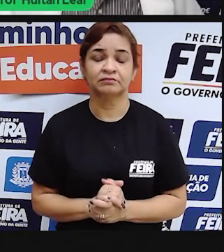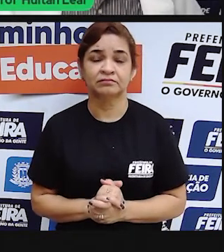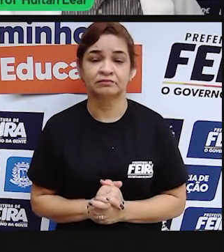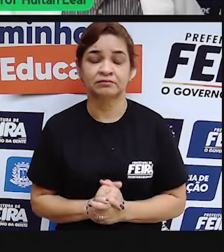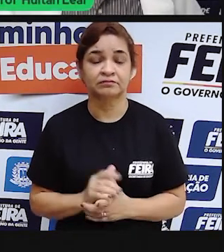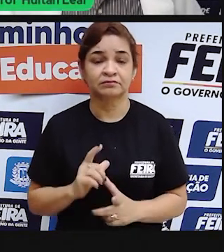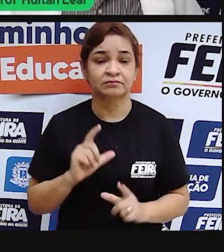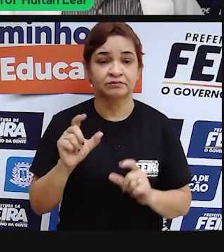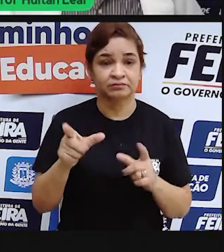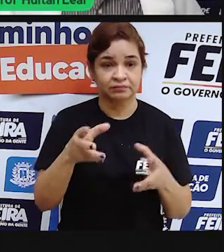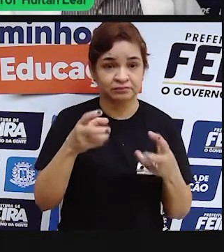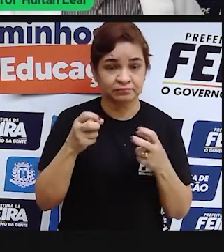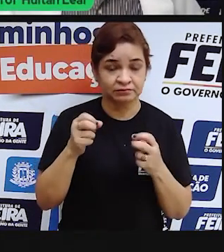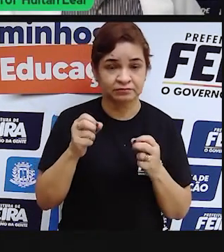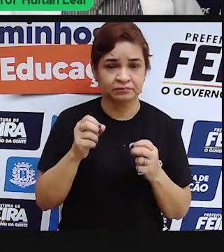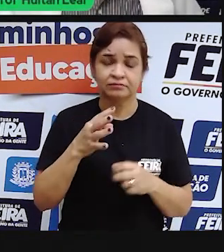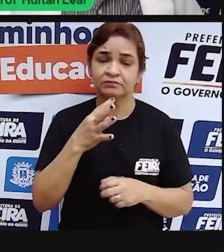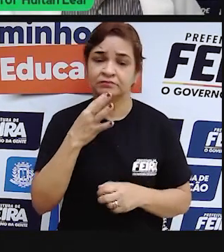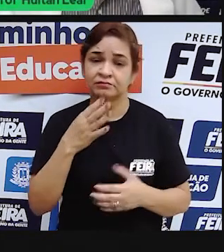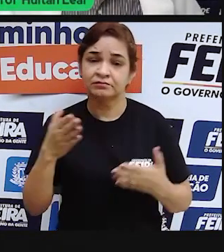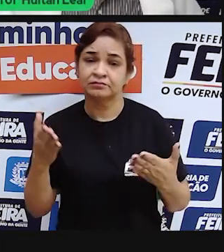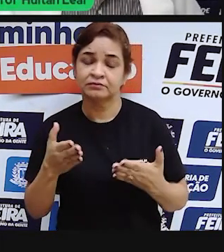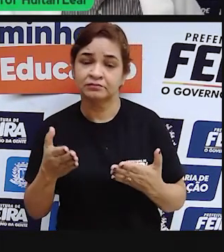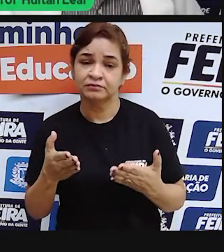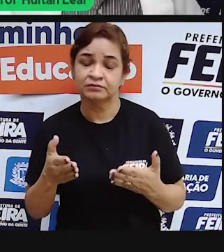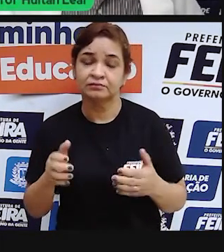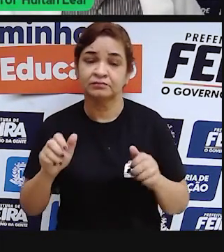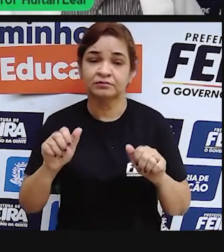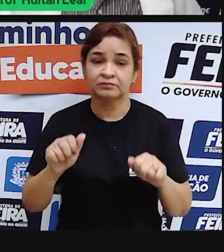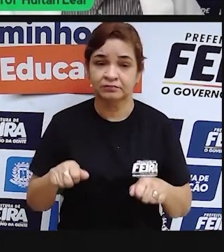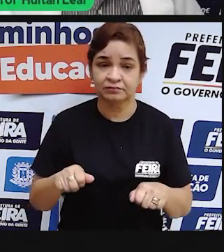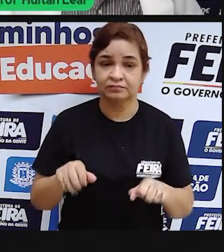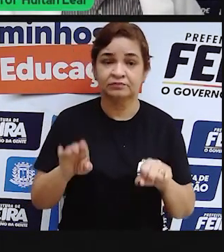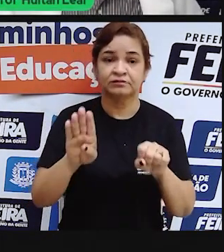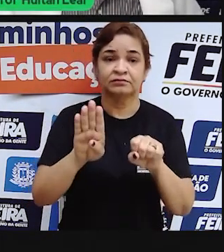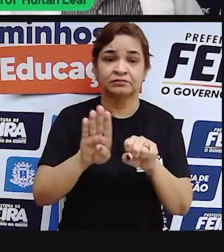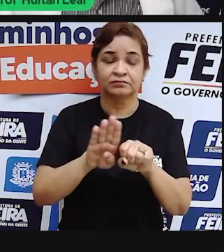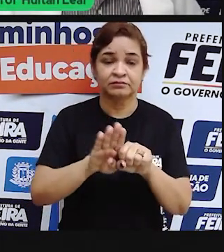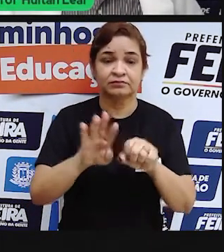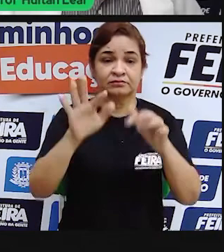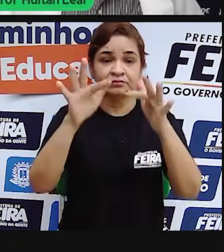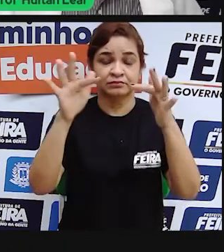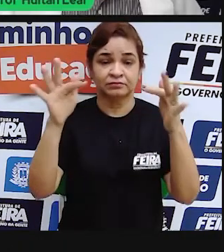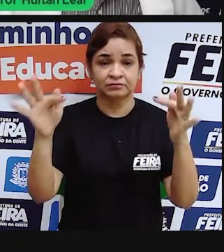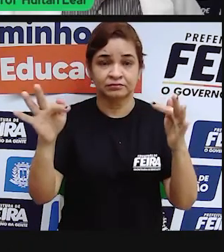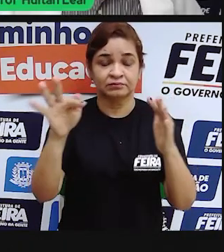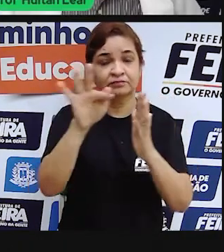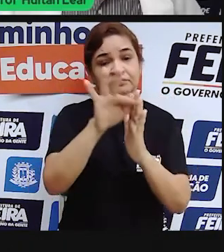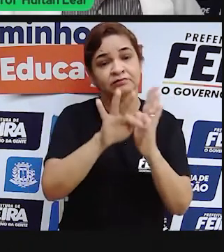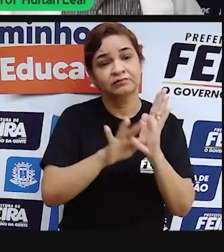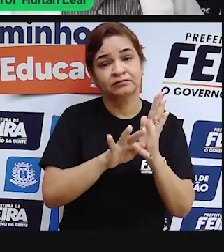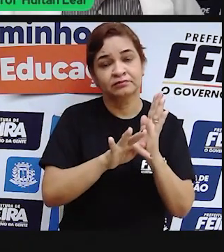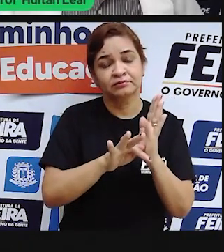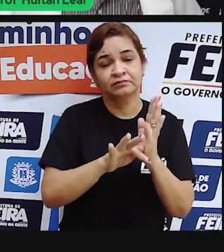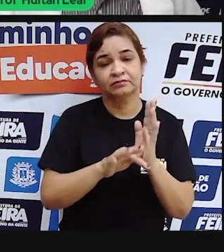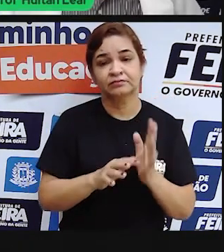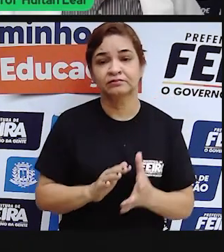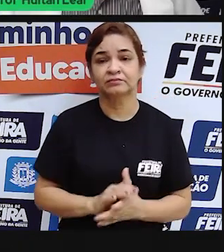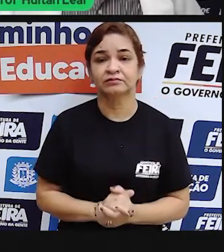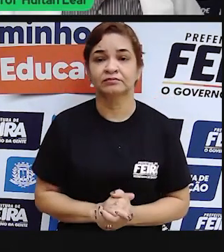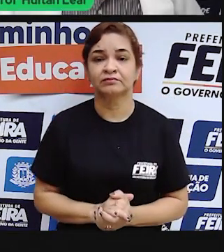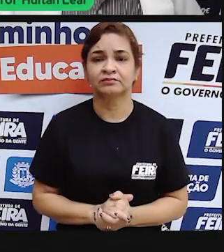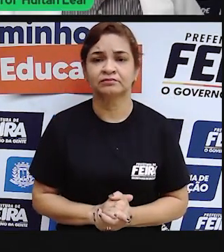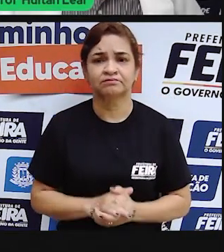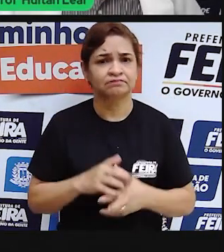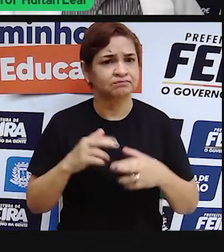funções. Os substantivos assumem várias funções quando estão dentro de uma frase ou texto. Vejamos,